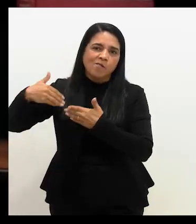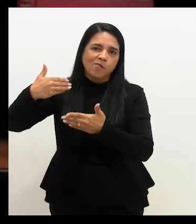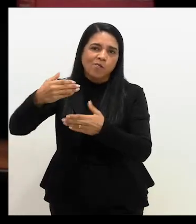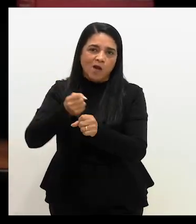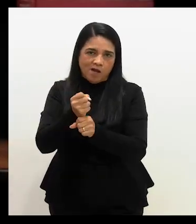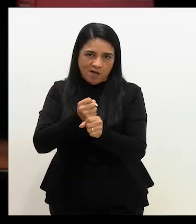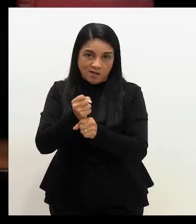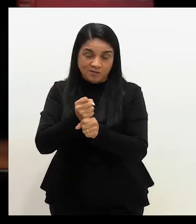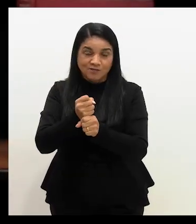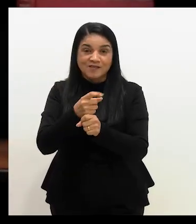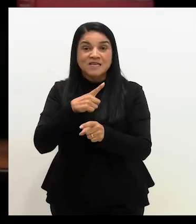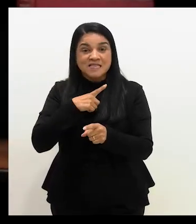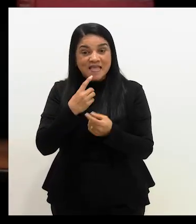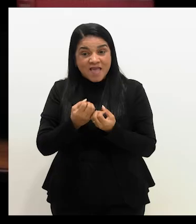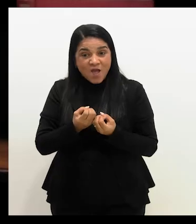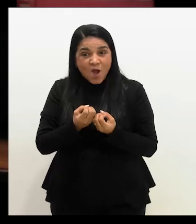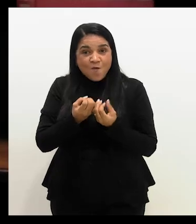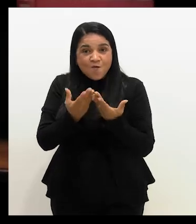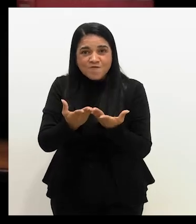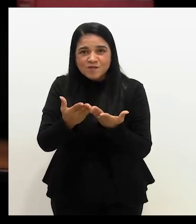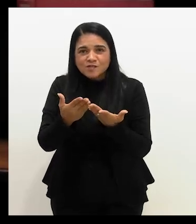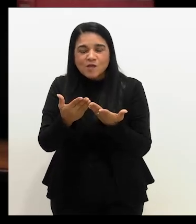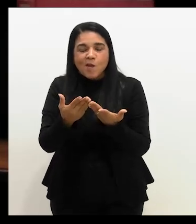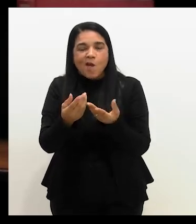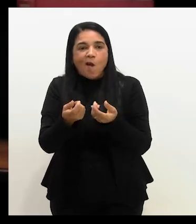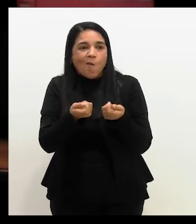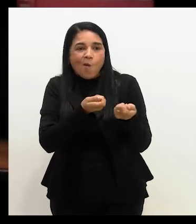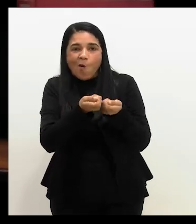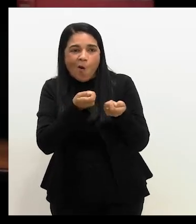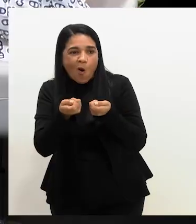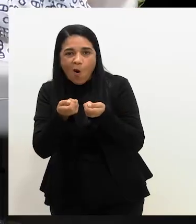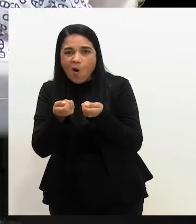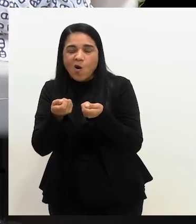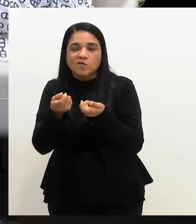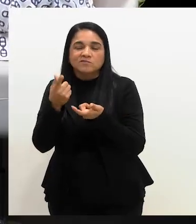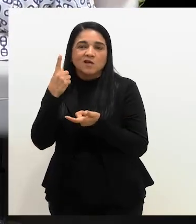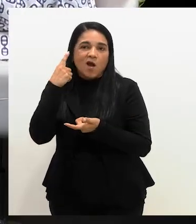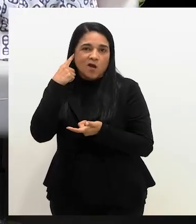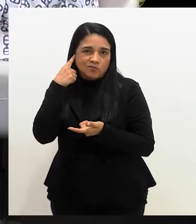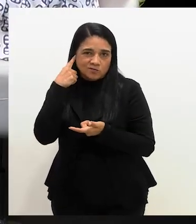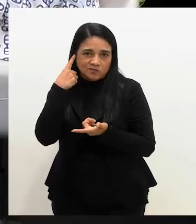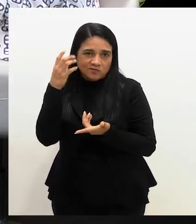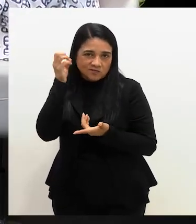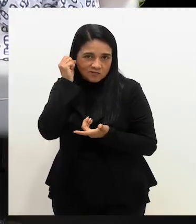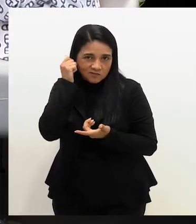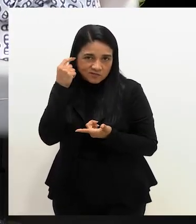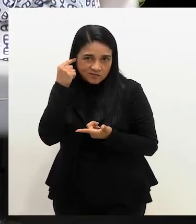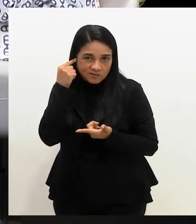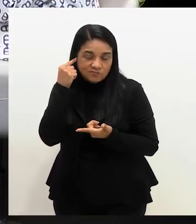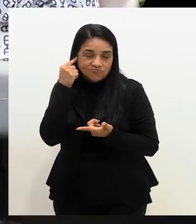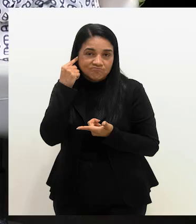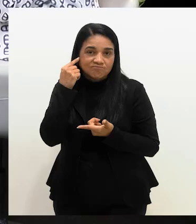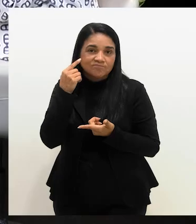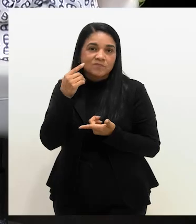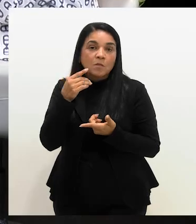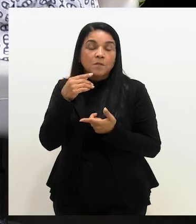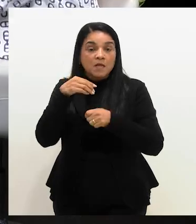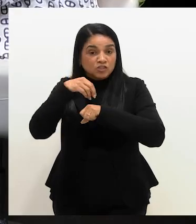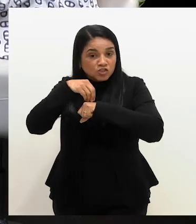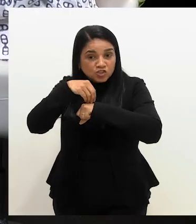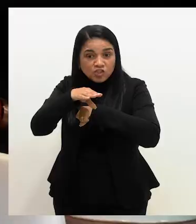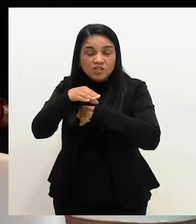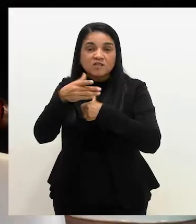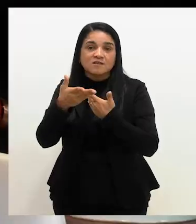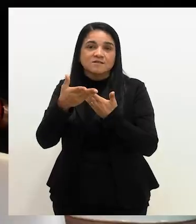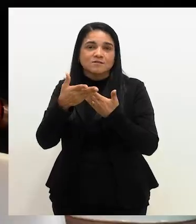tempo. Mas existe alguma forma que você possa nos oferecer aqui de economizar a nossa audição? Que a gente possa